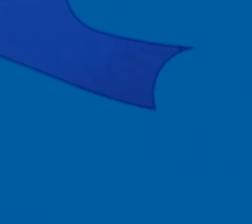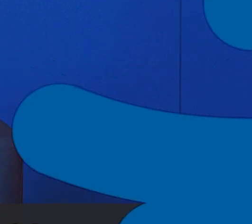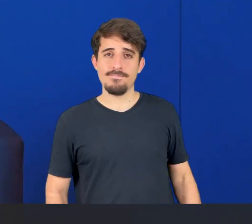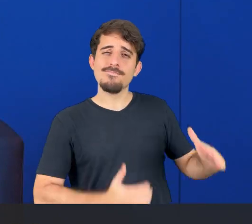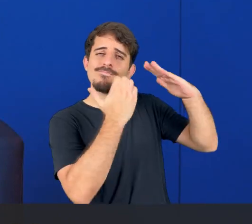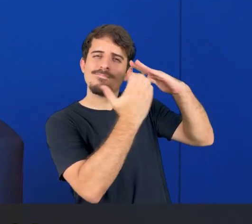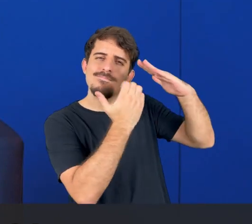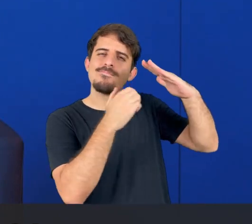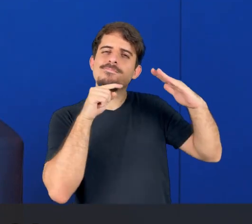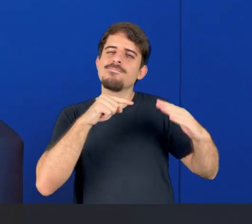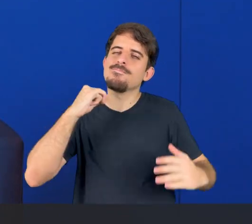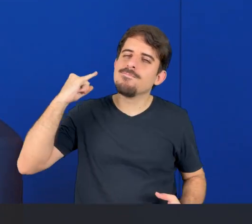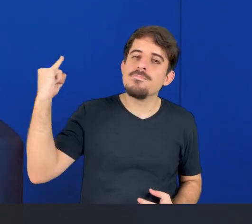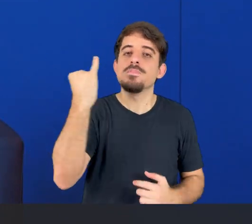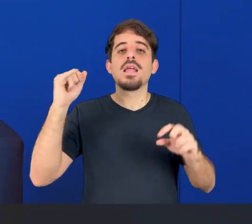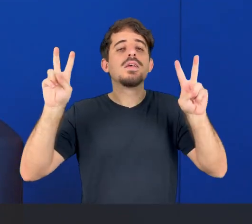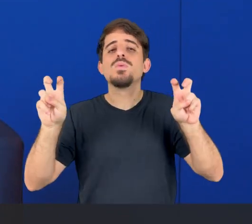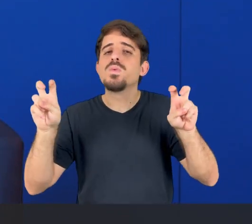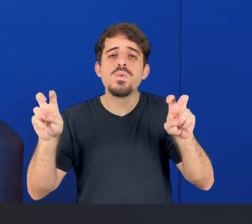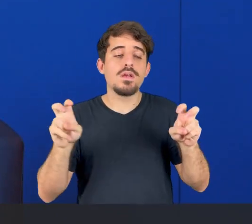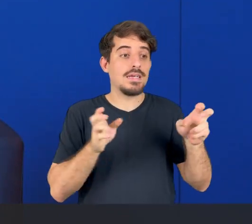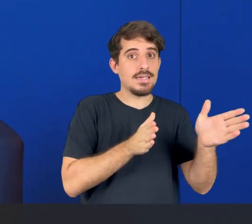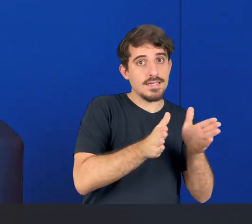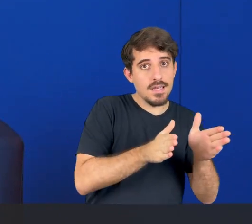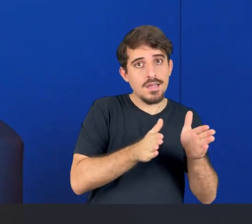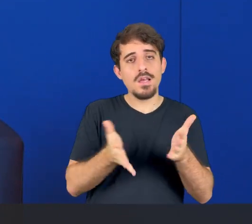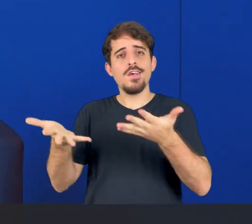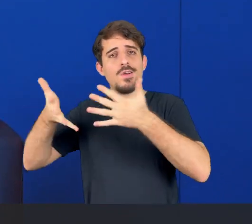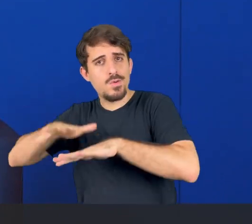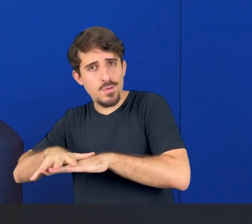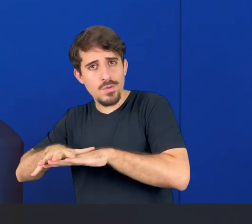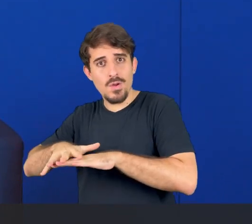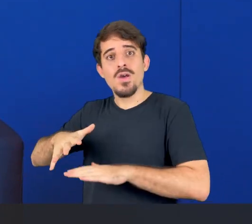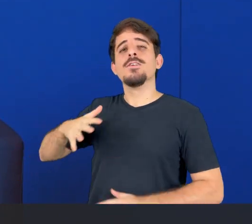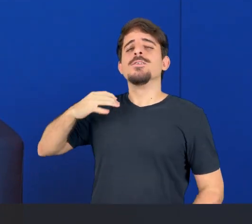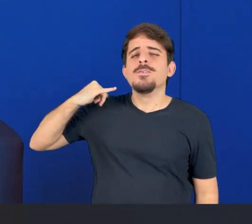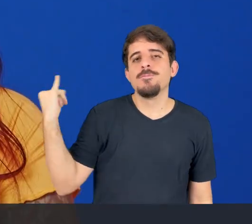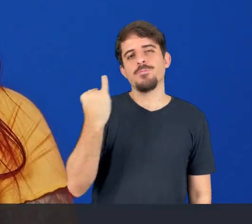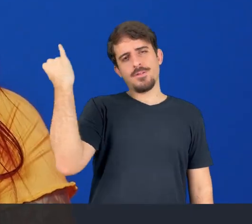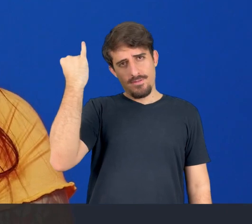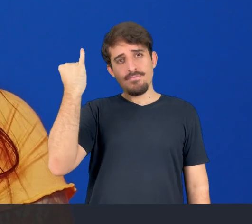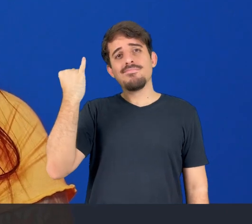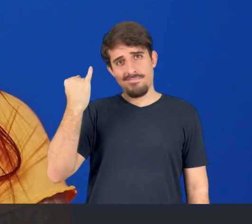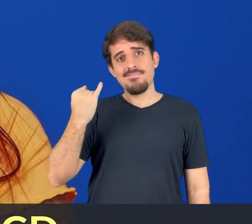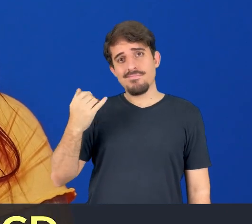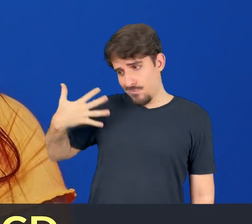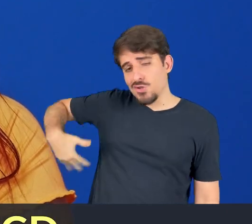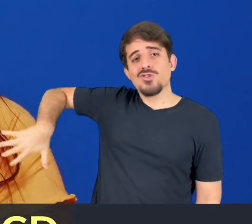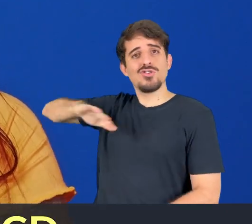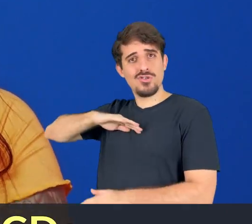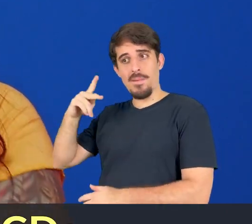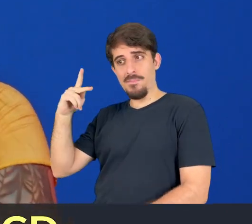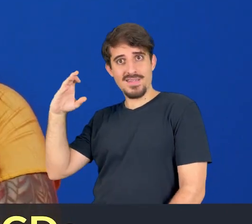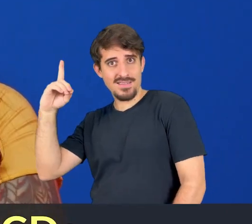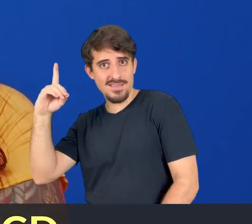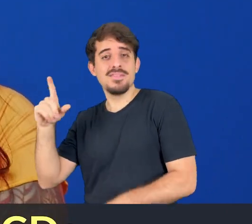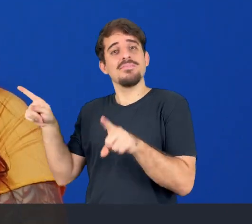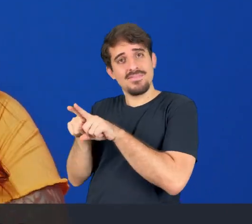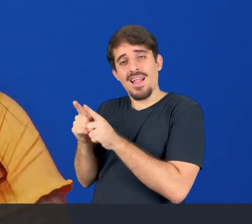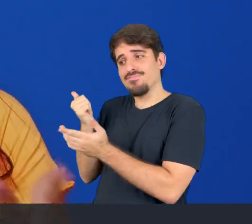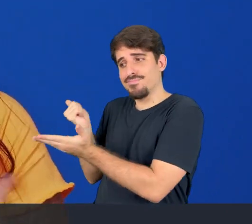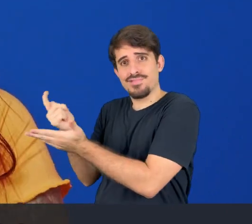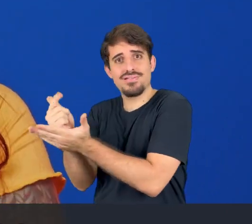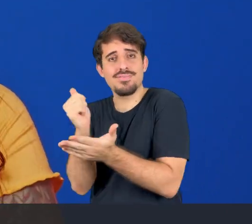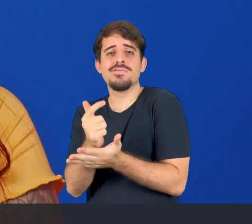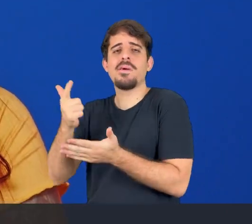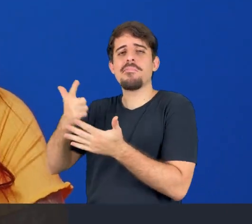A importância das marcas terem a questão da acessibilidade e inclusão é muito importante porque nós, públicos PCDs, também